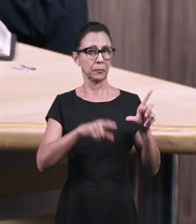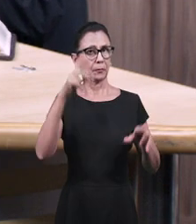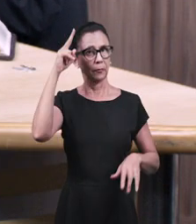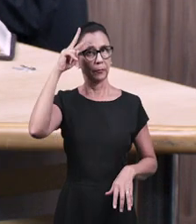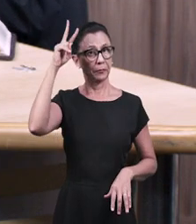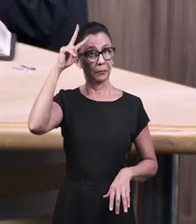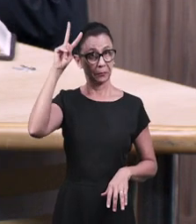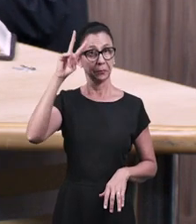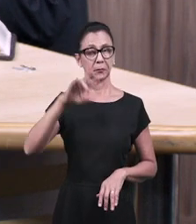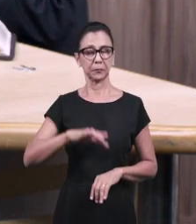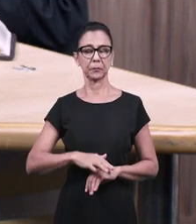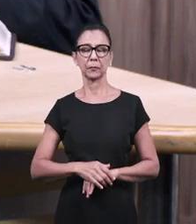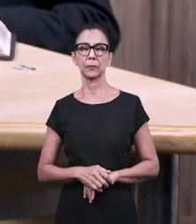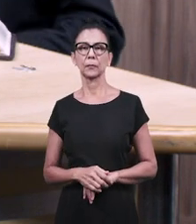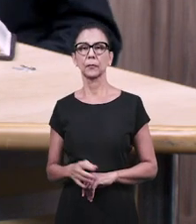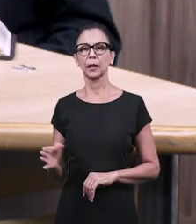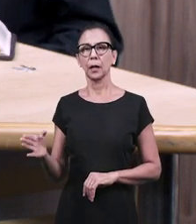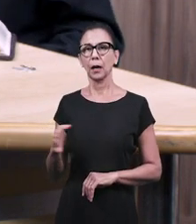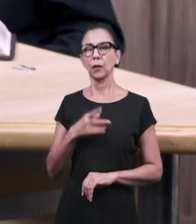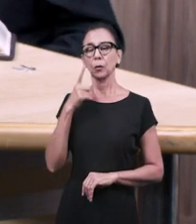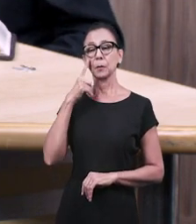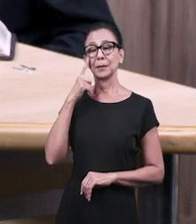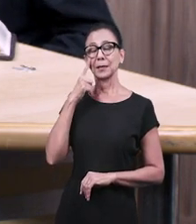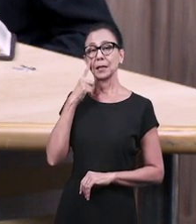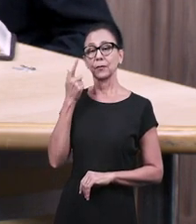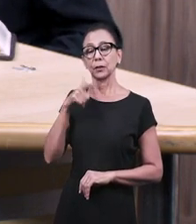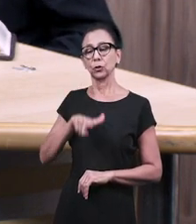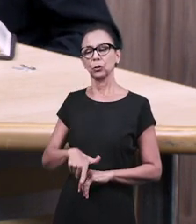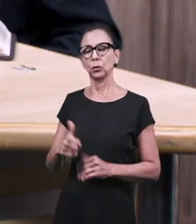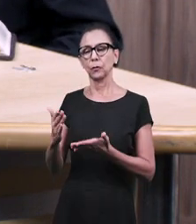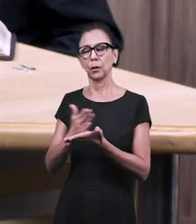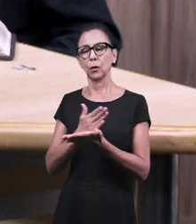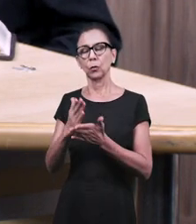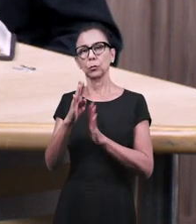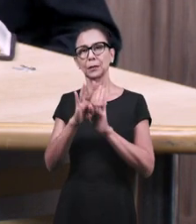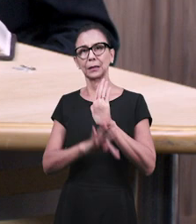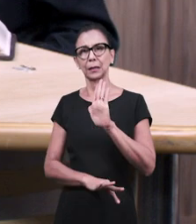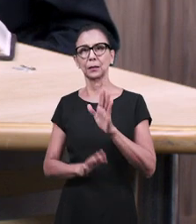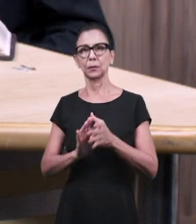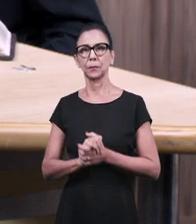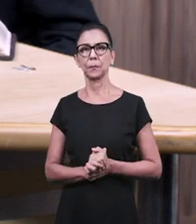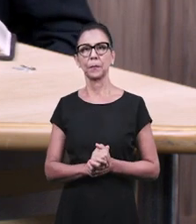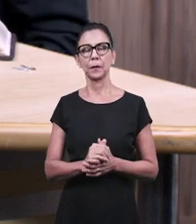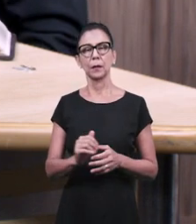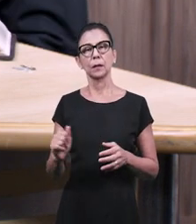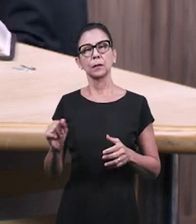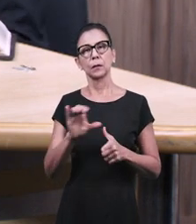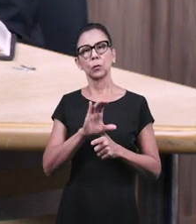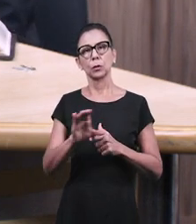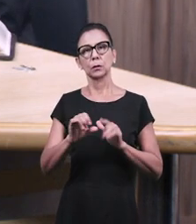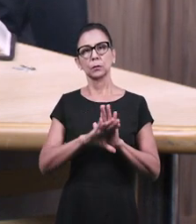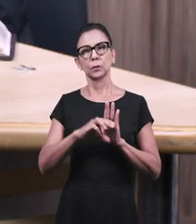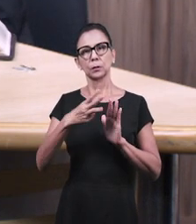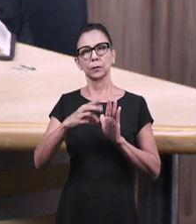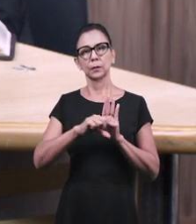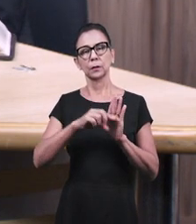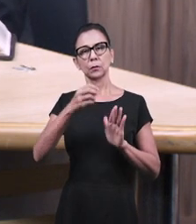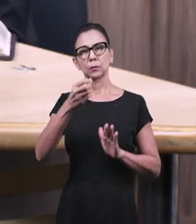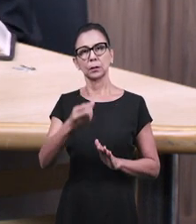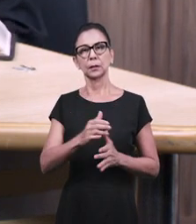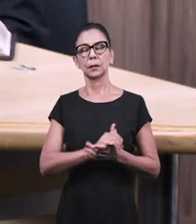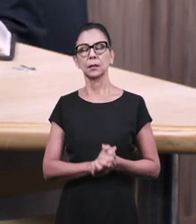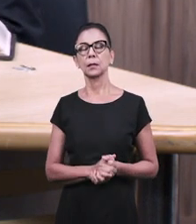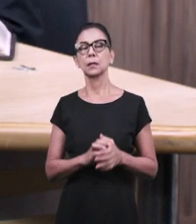reportar a alguns textos aqui. Nós temos aqui 2 Coríntios 3,6, que a palavra do Senhor diz que a